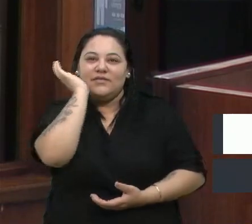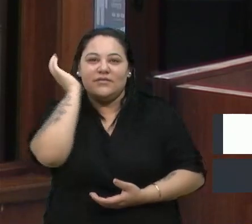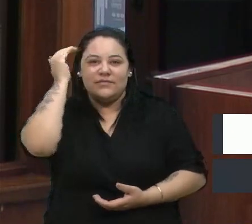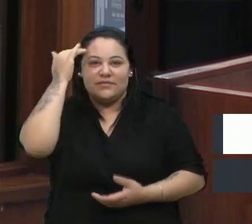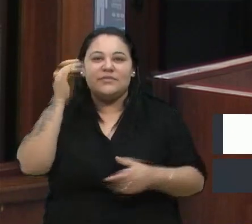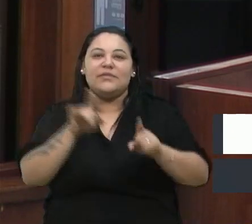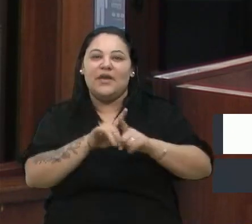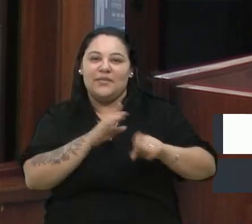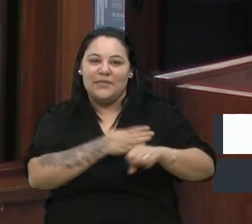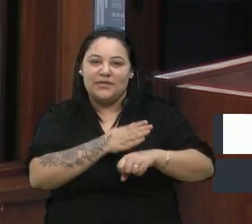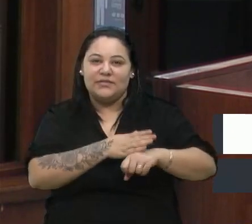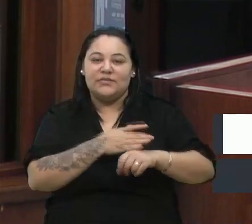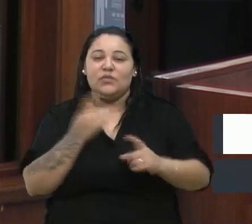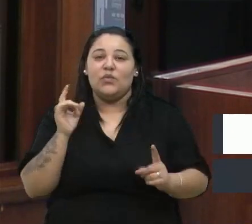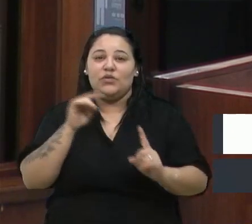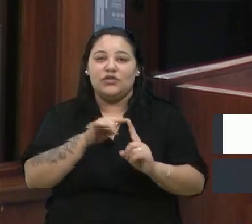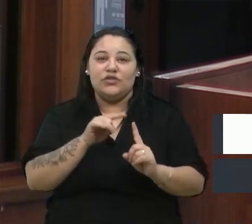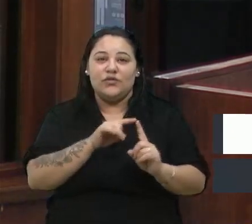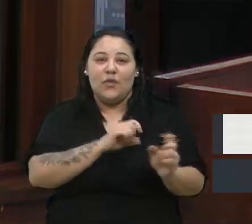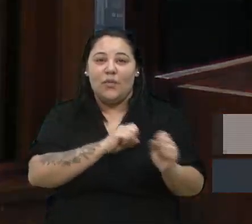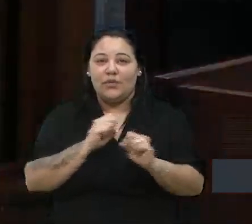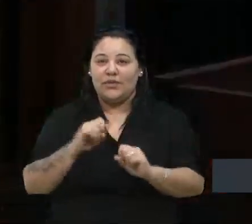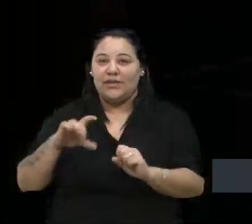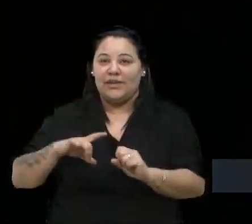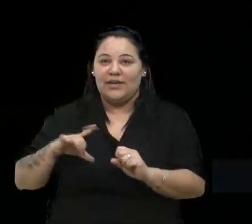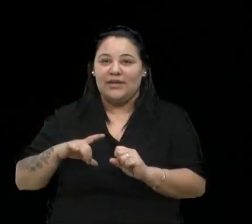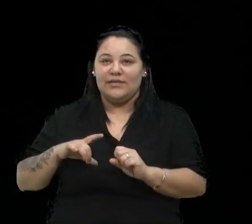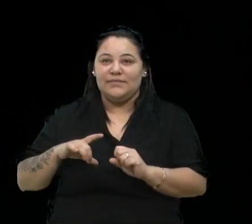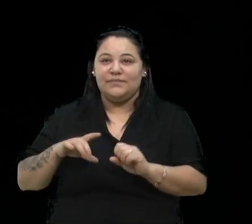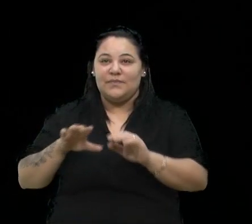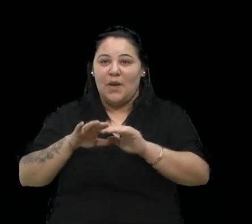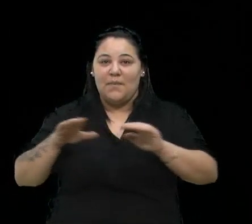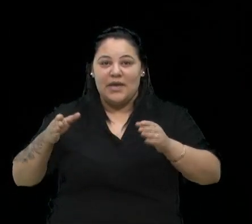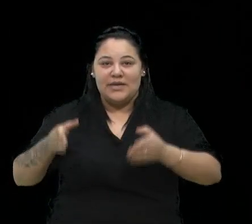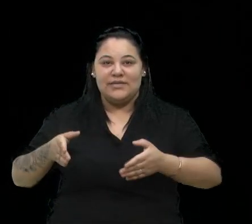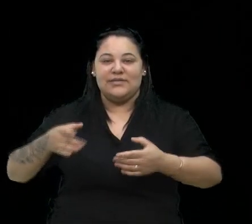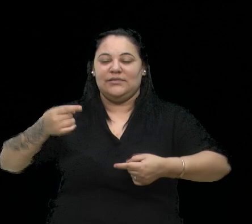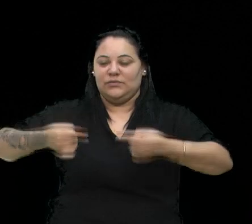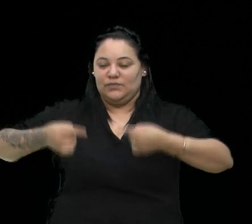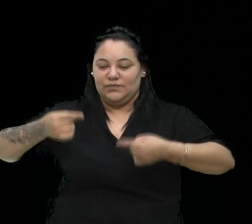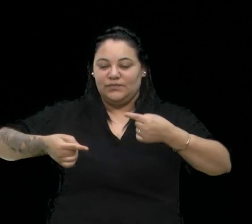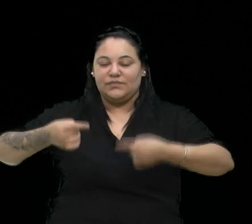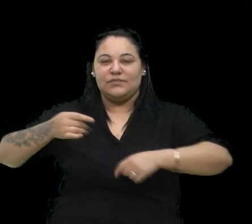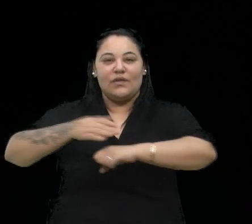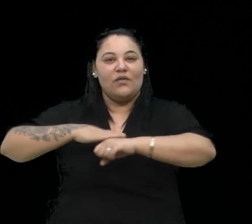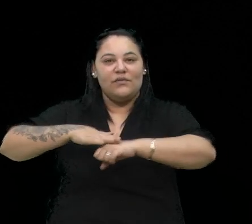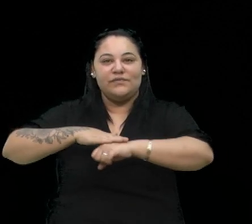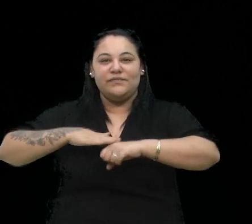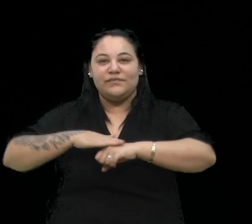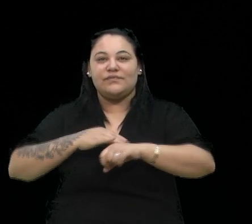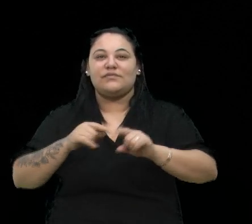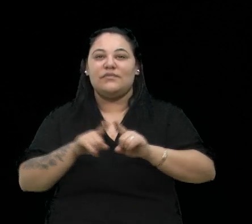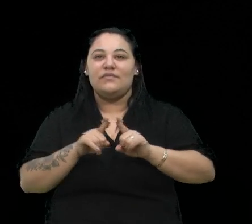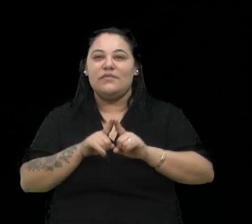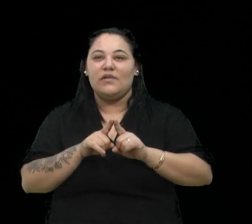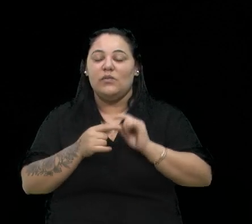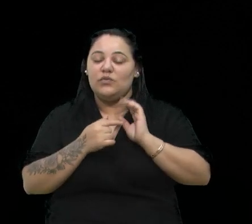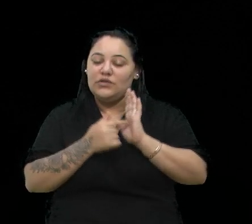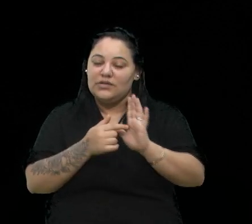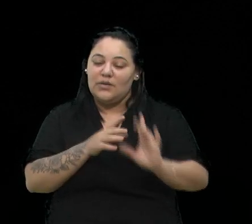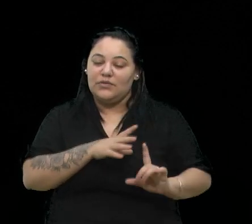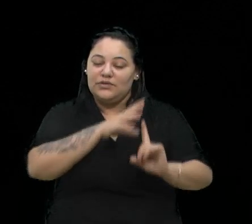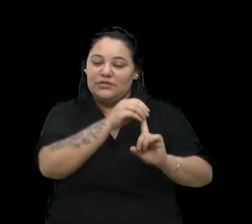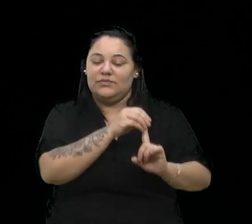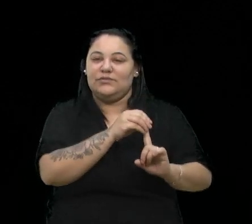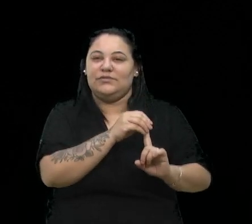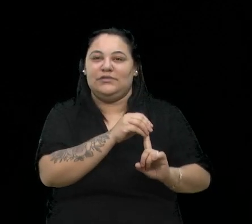é a gente poder ter essa mesa de debate, de conversa, poder trazer um princípio dessa autoridade